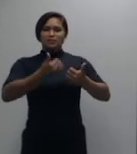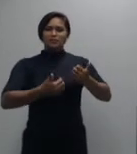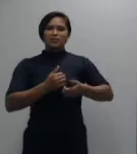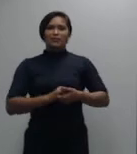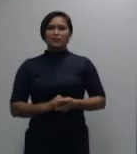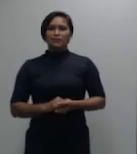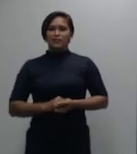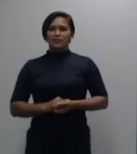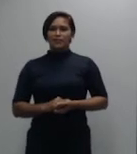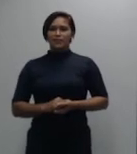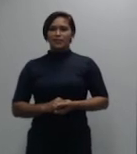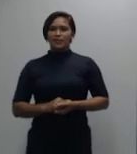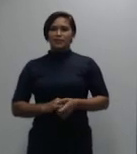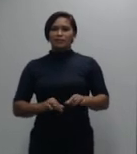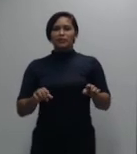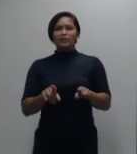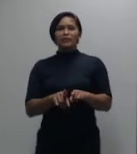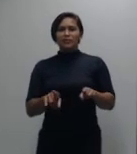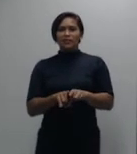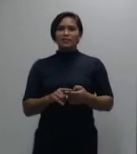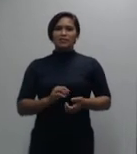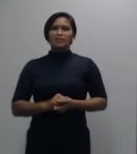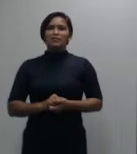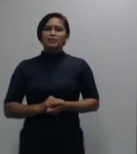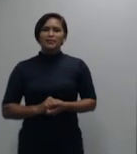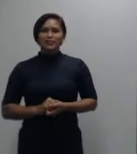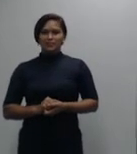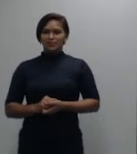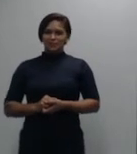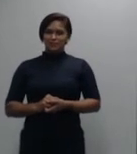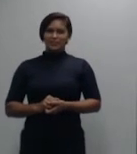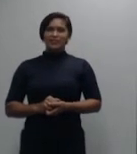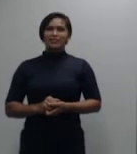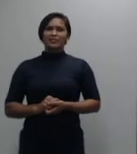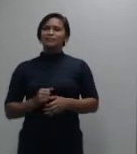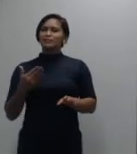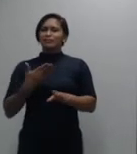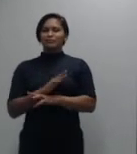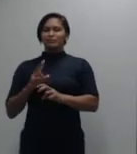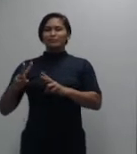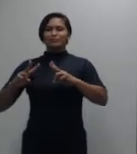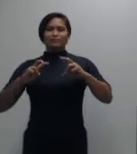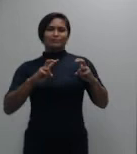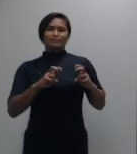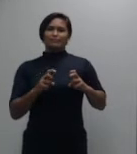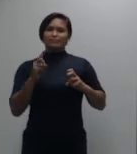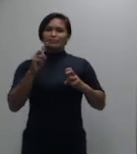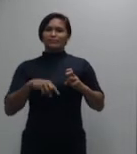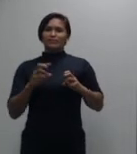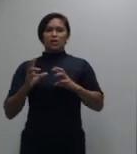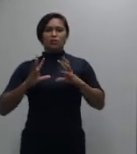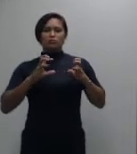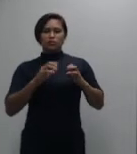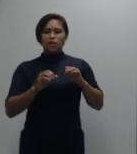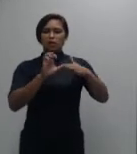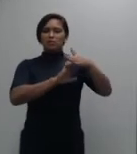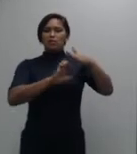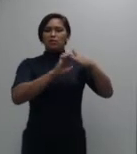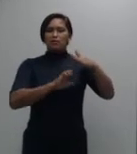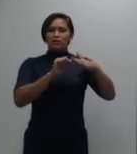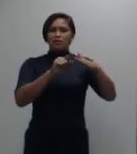está por detrás aqui é uma grande disputa uma grande briga entre Empresarial